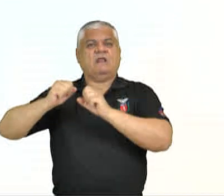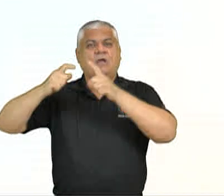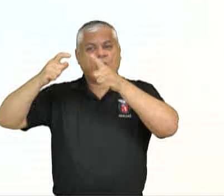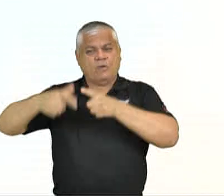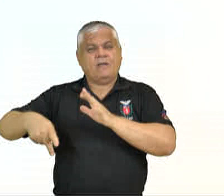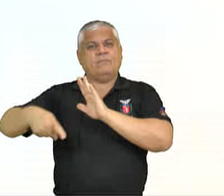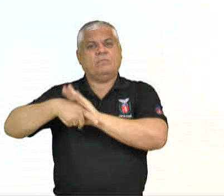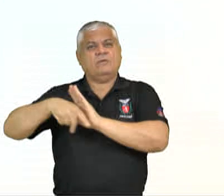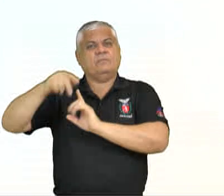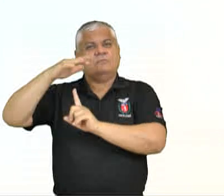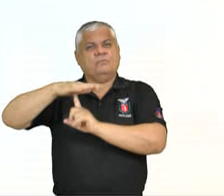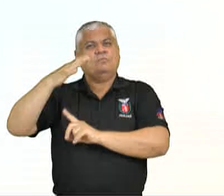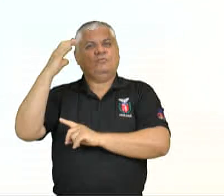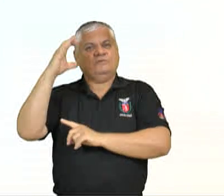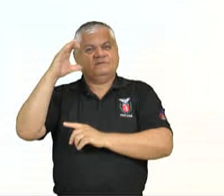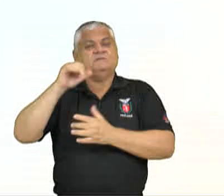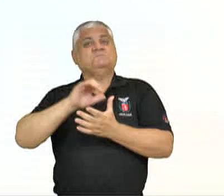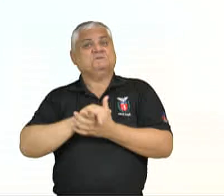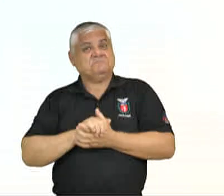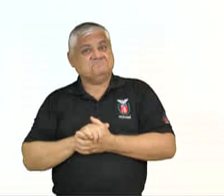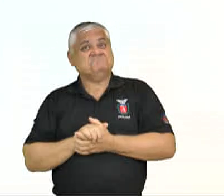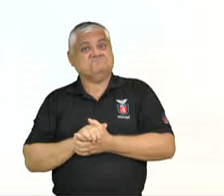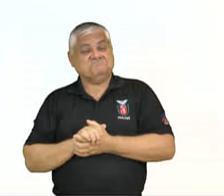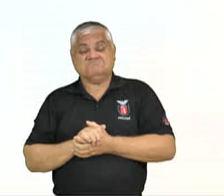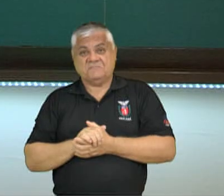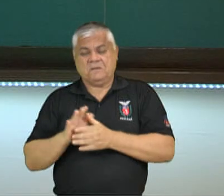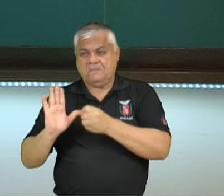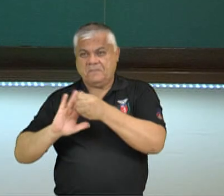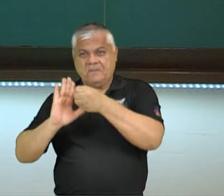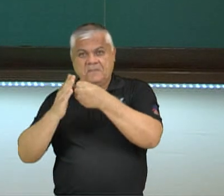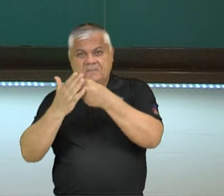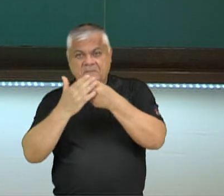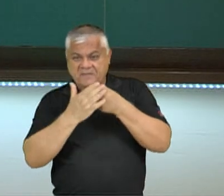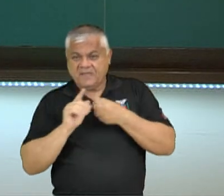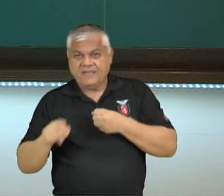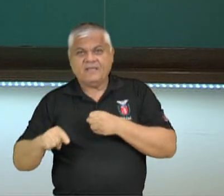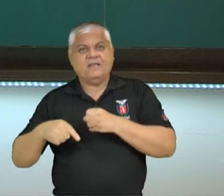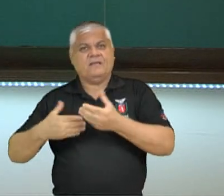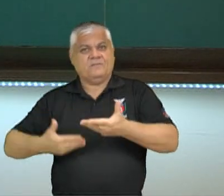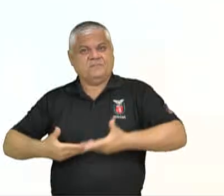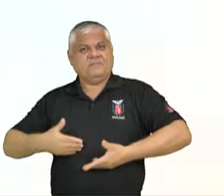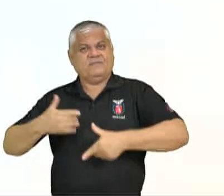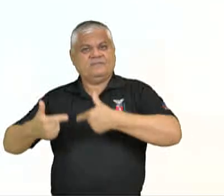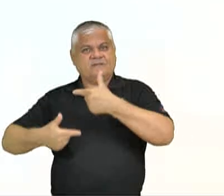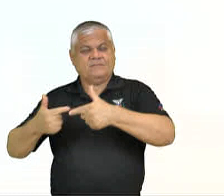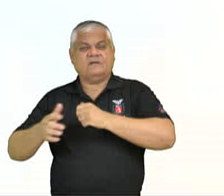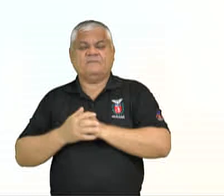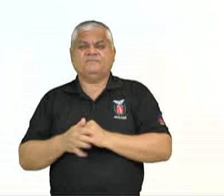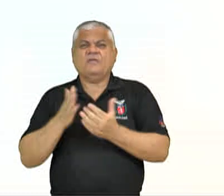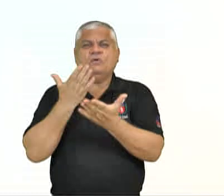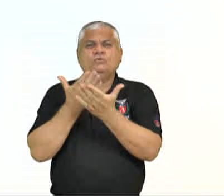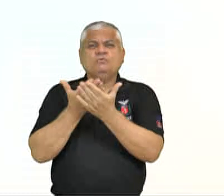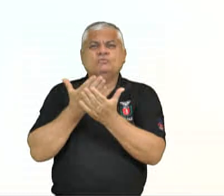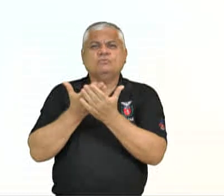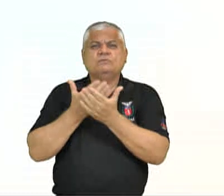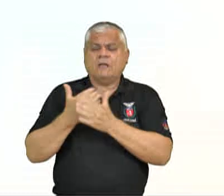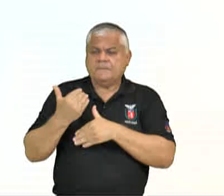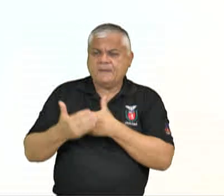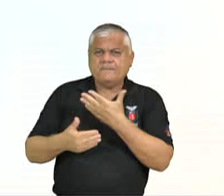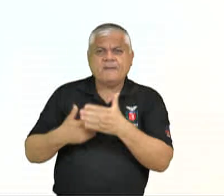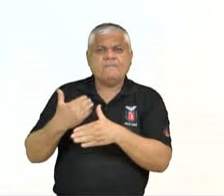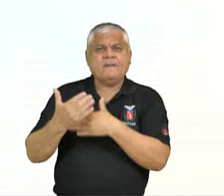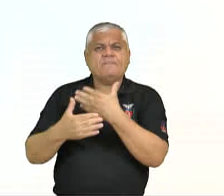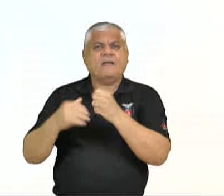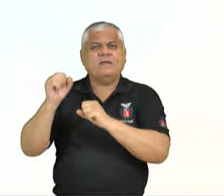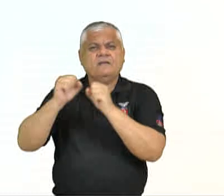município de Curitiba, Então essa criação de bairros operários, Estudar a revolução, né, em seus